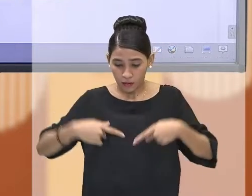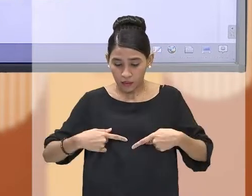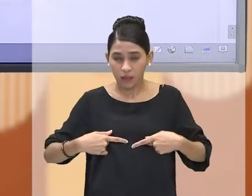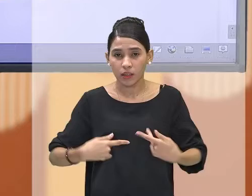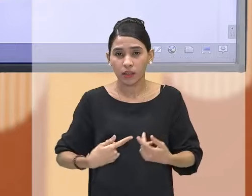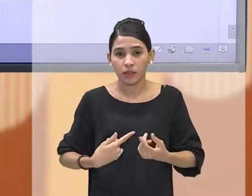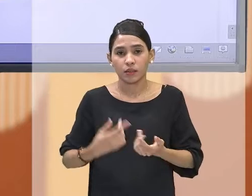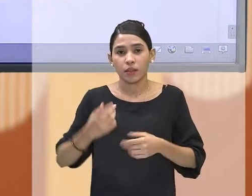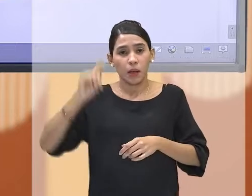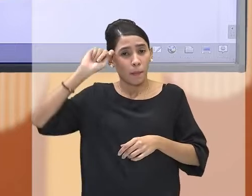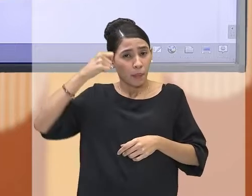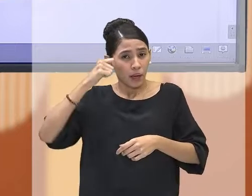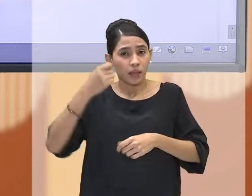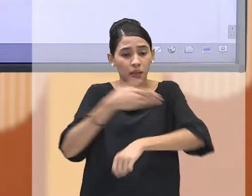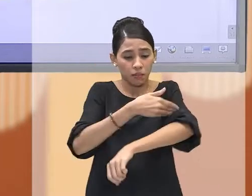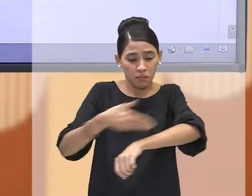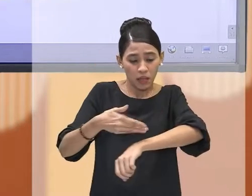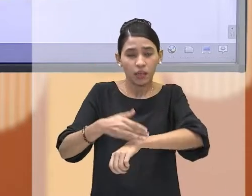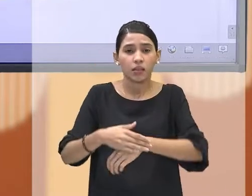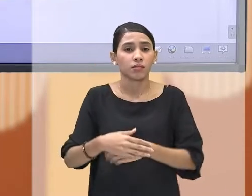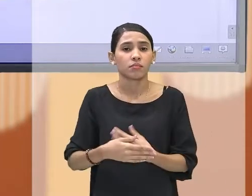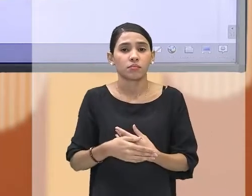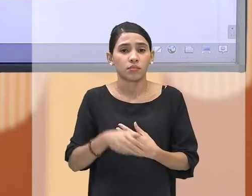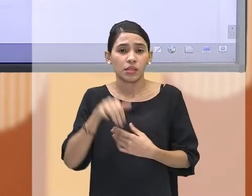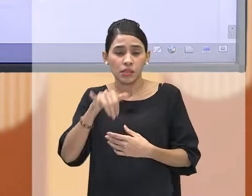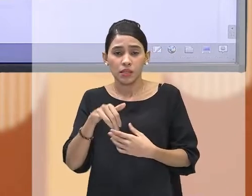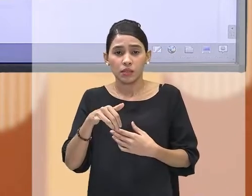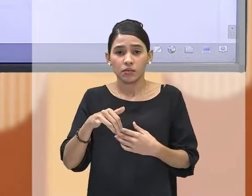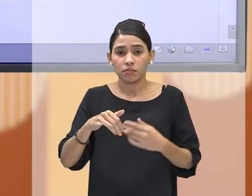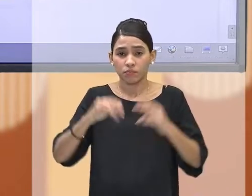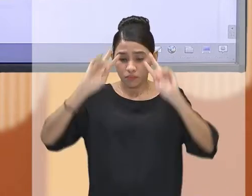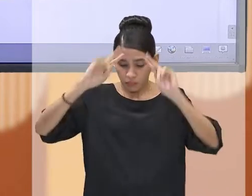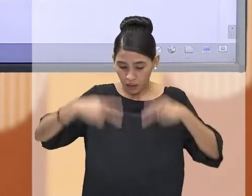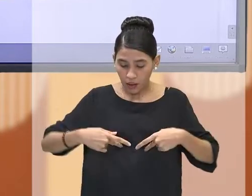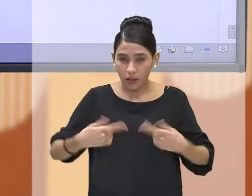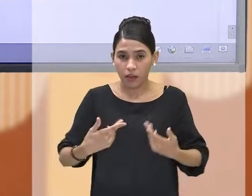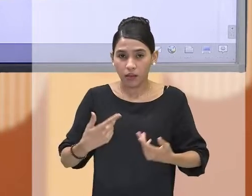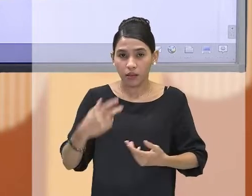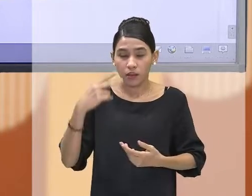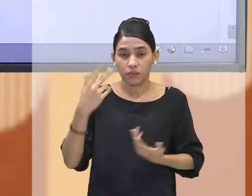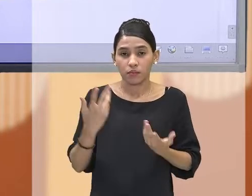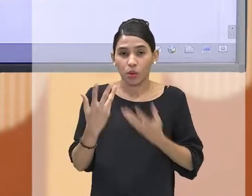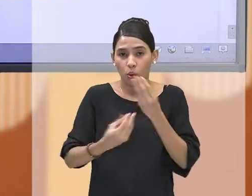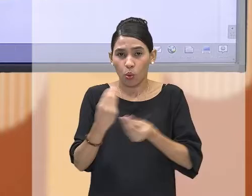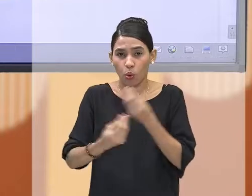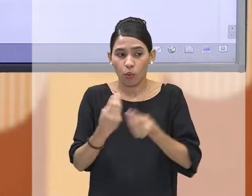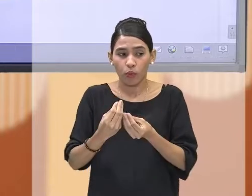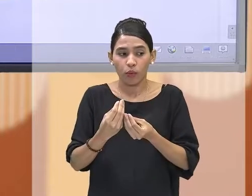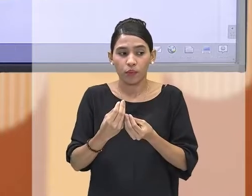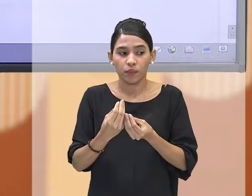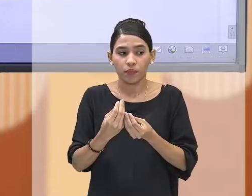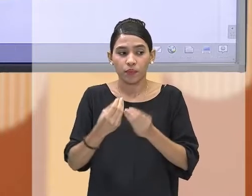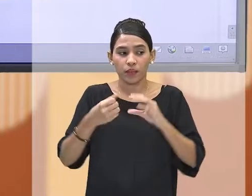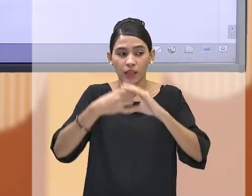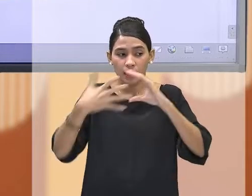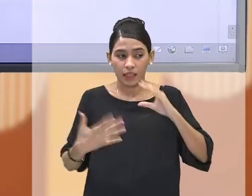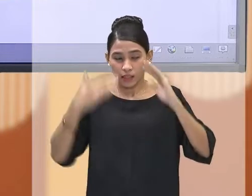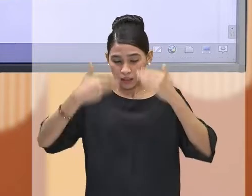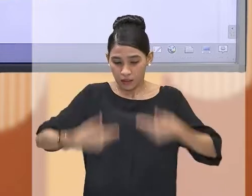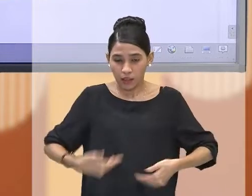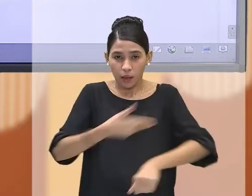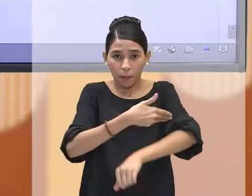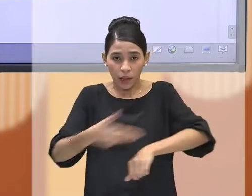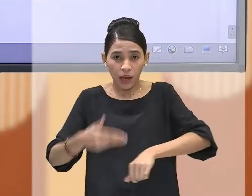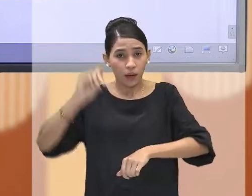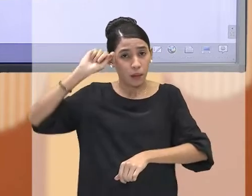e nem branca. Então, como ela não se classifica, não consegue se encaixar fisicamente nos seus traços, nem na branca e nem na